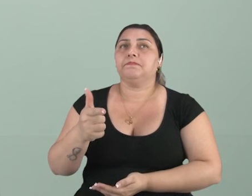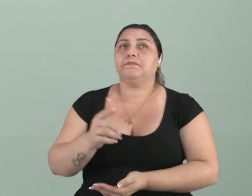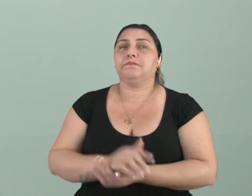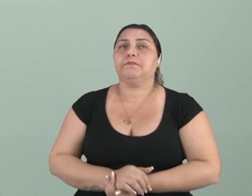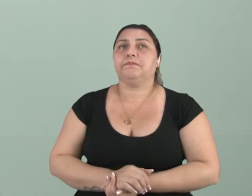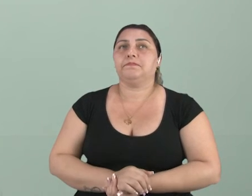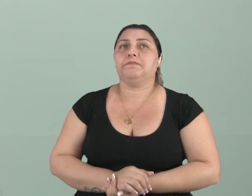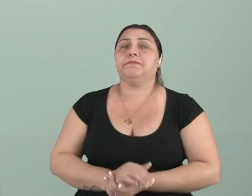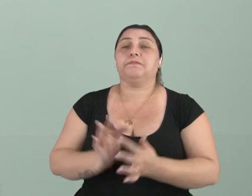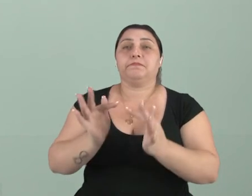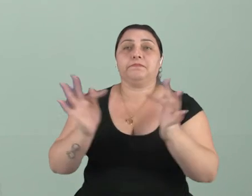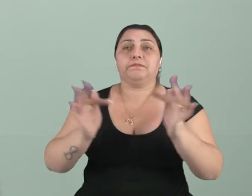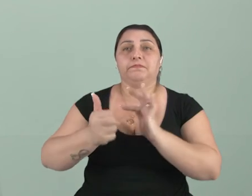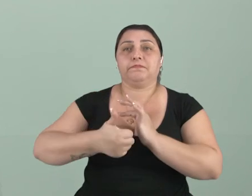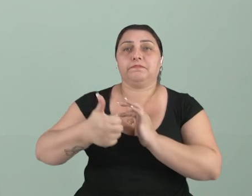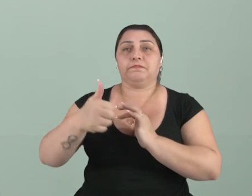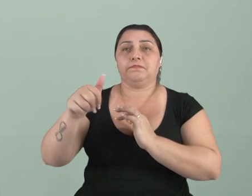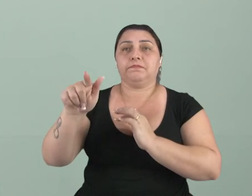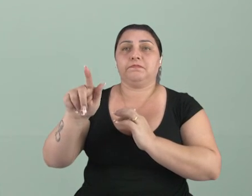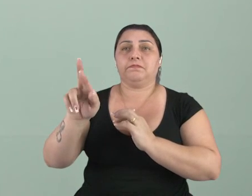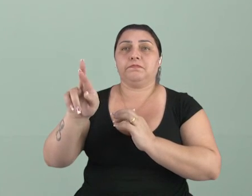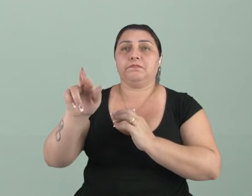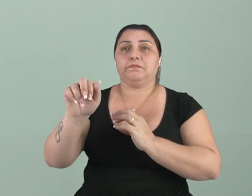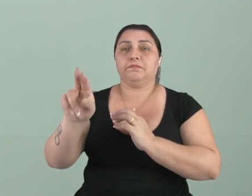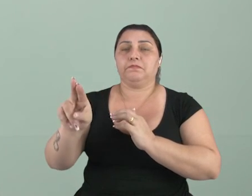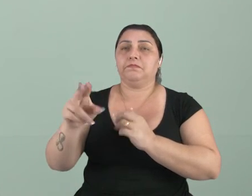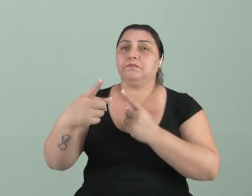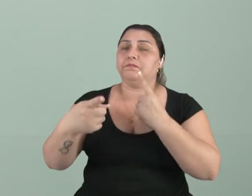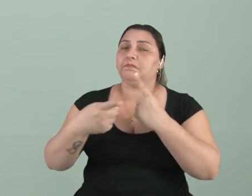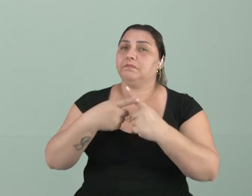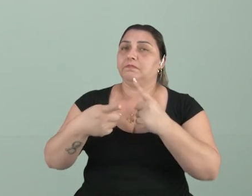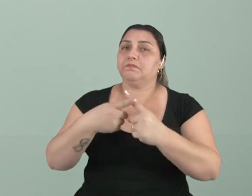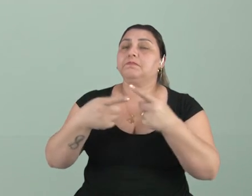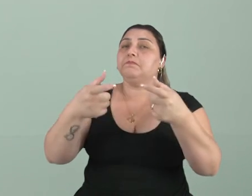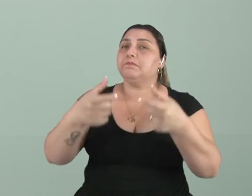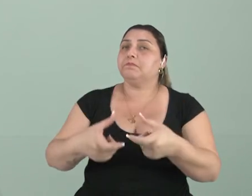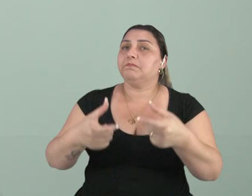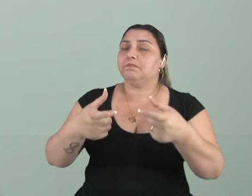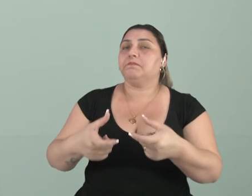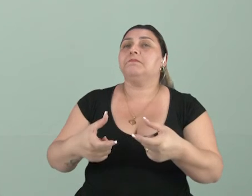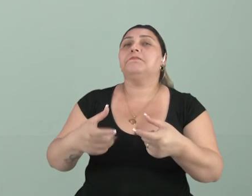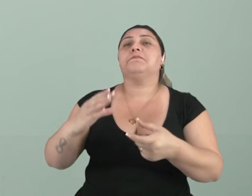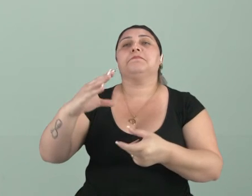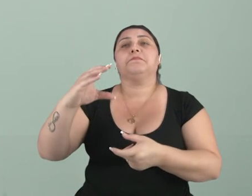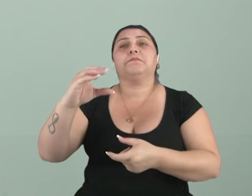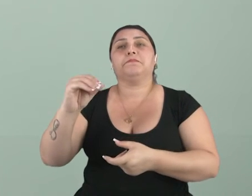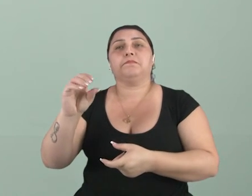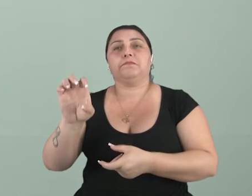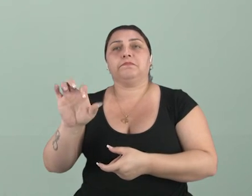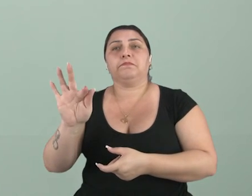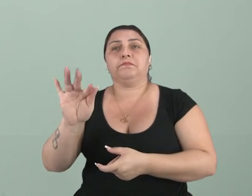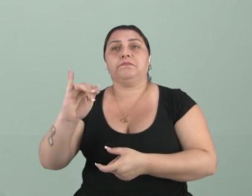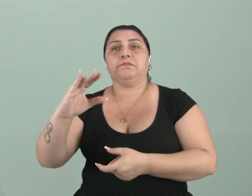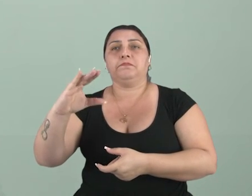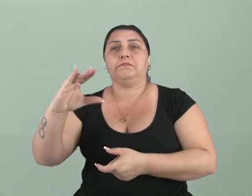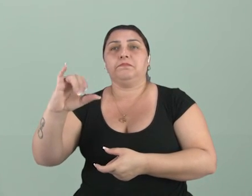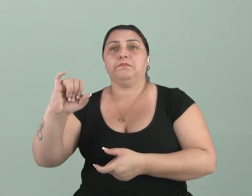por causa da localização dos seus coeficientes. Ele pode passar de um lado para o